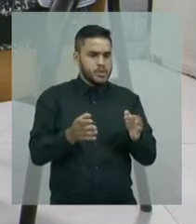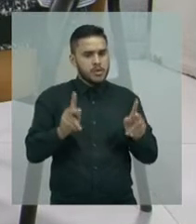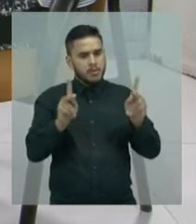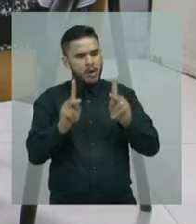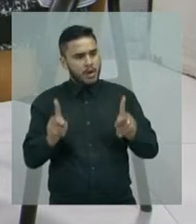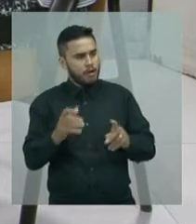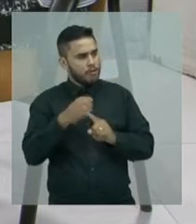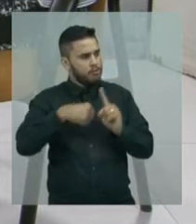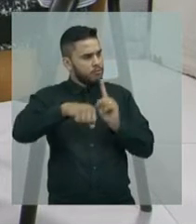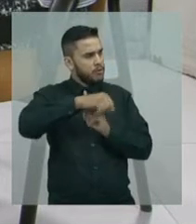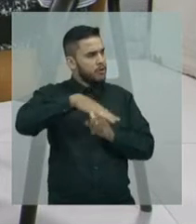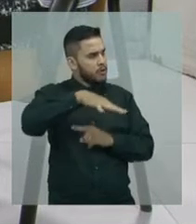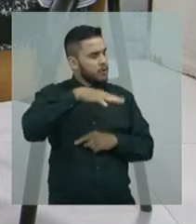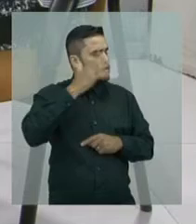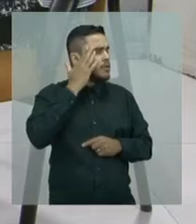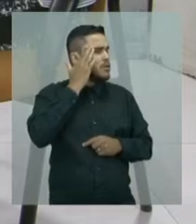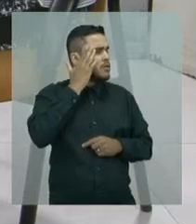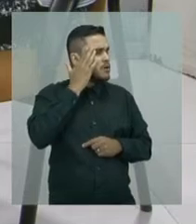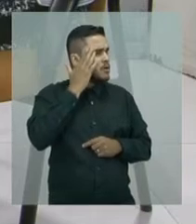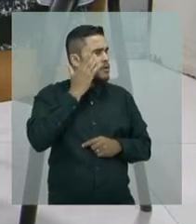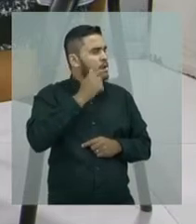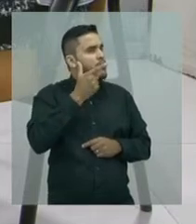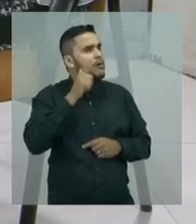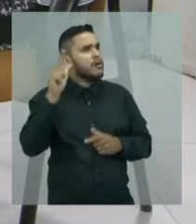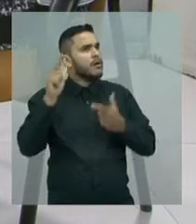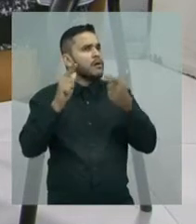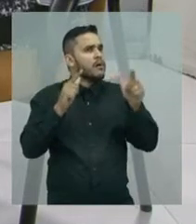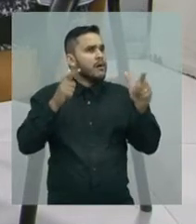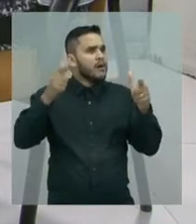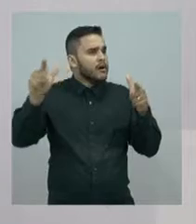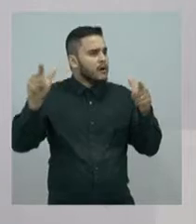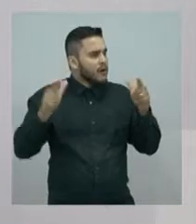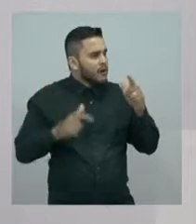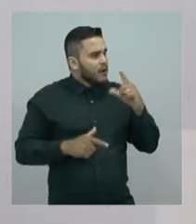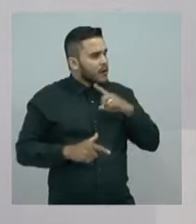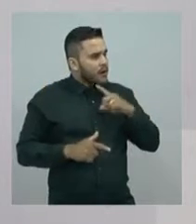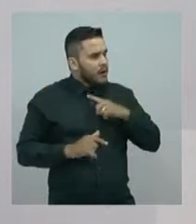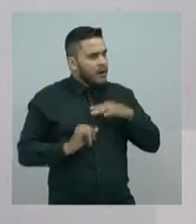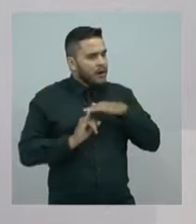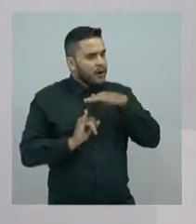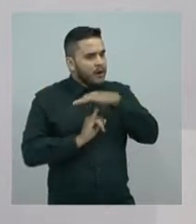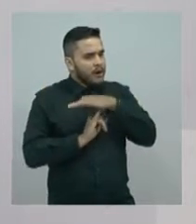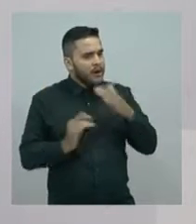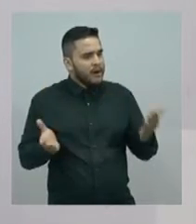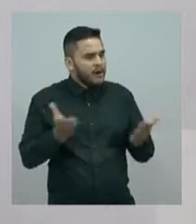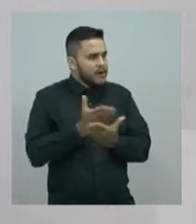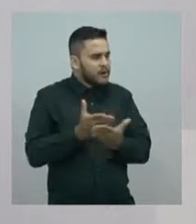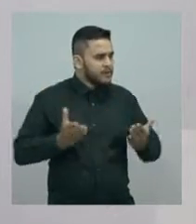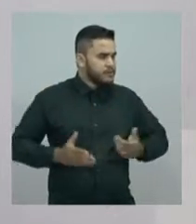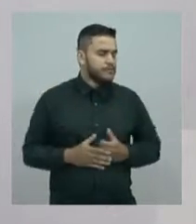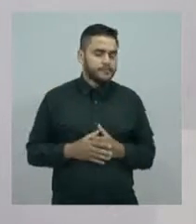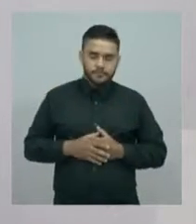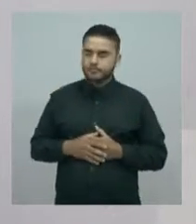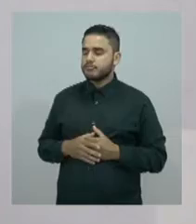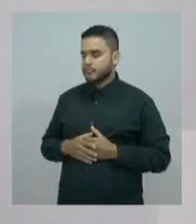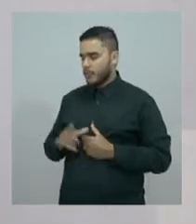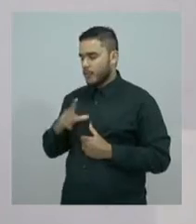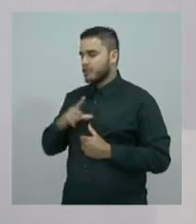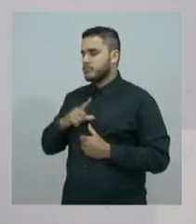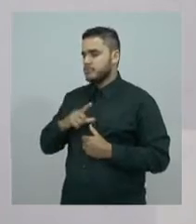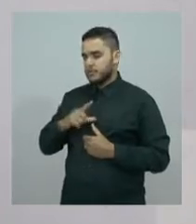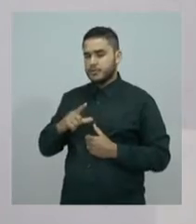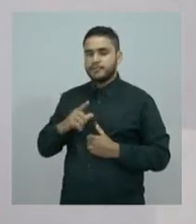outras instituições que também atuam nisso, na mediação? Sim, existem vários tipos de mediação, né?